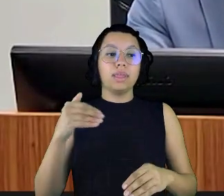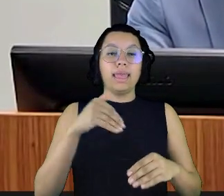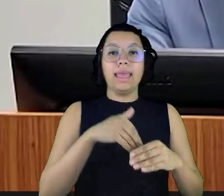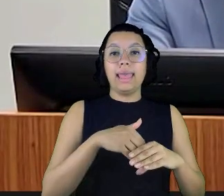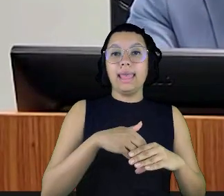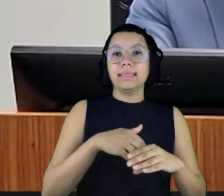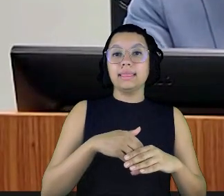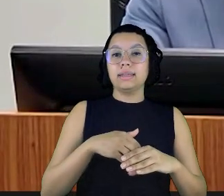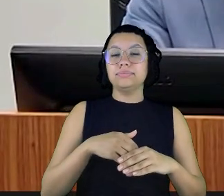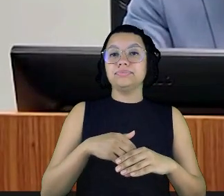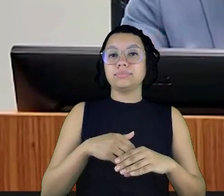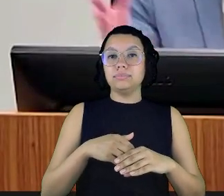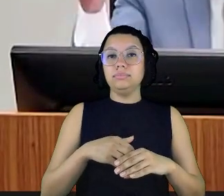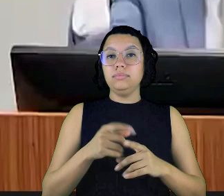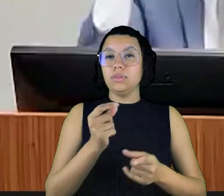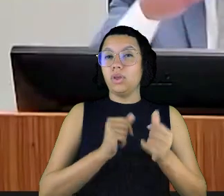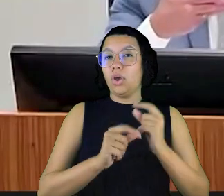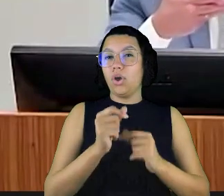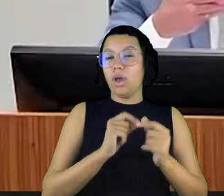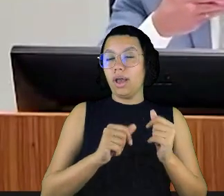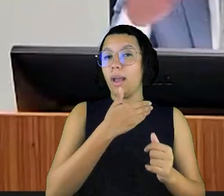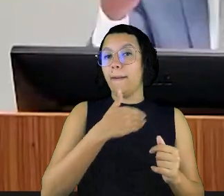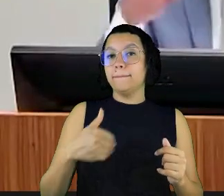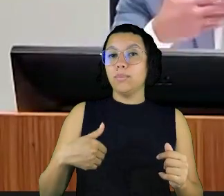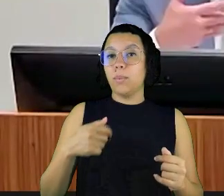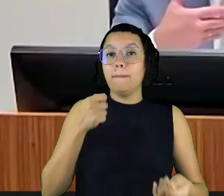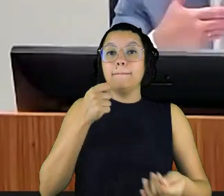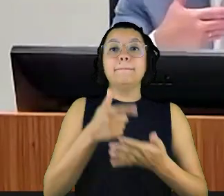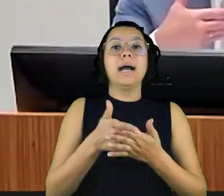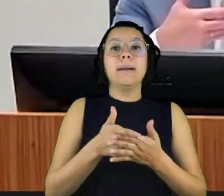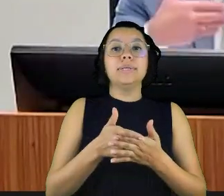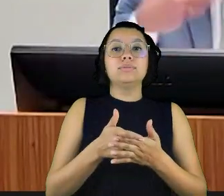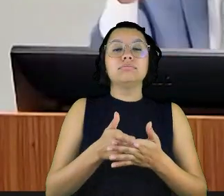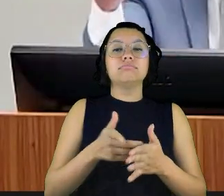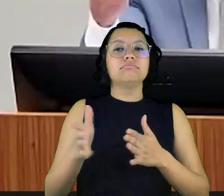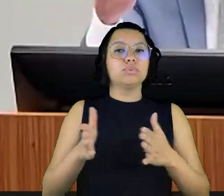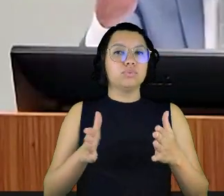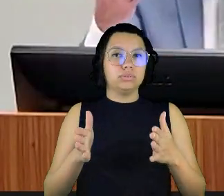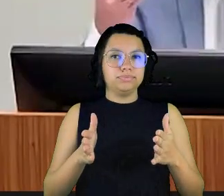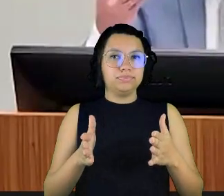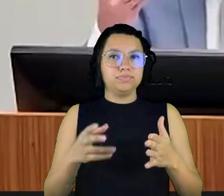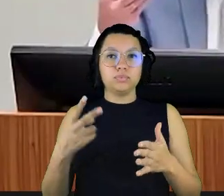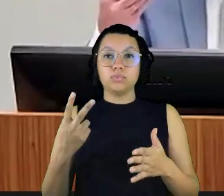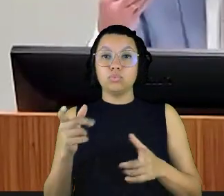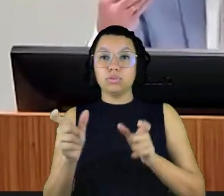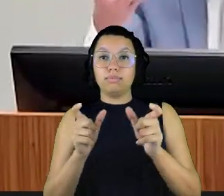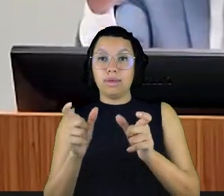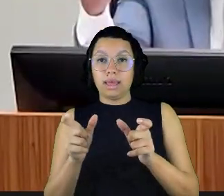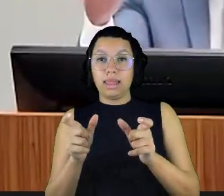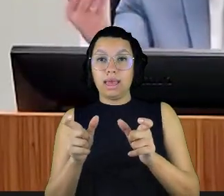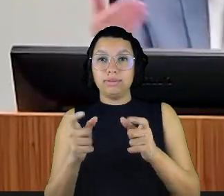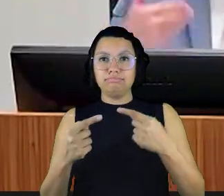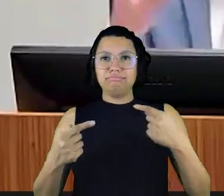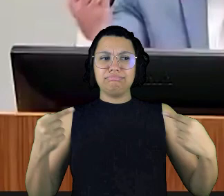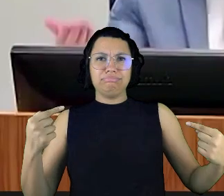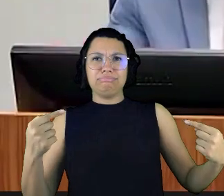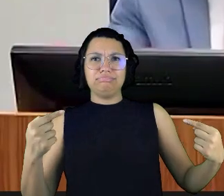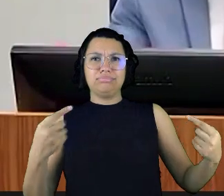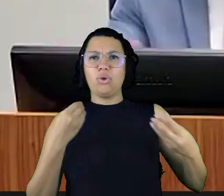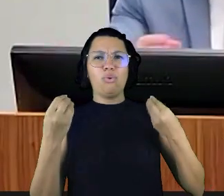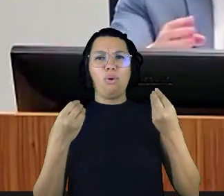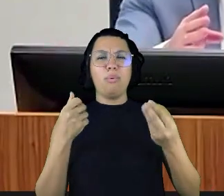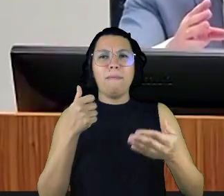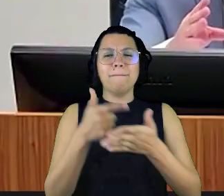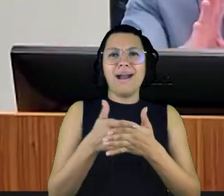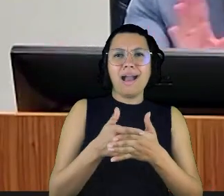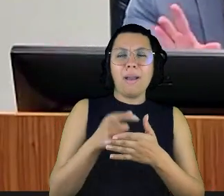provisório. Duas palavras que se autorrepelem, né? Porque um pagamento nunca poderia ser provisório. Uma Mas, maquiagem enfim. isso aí, é uma maquiagem